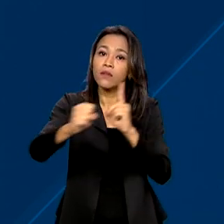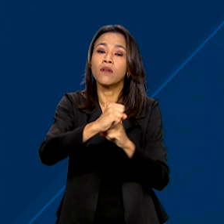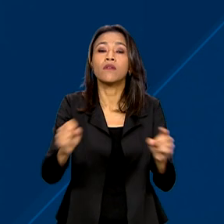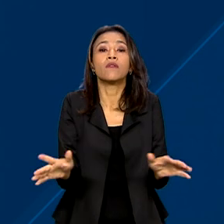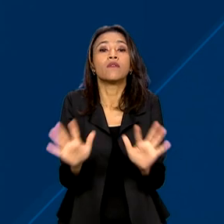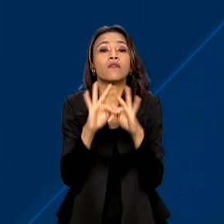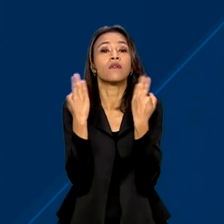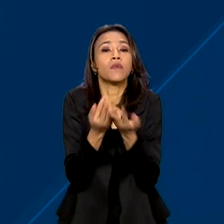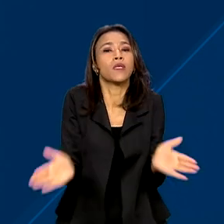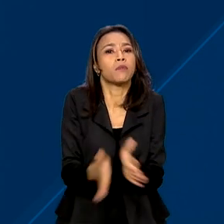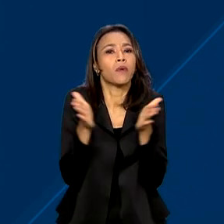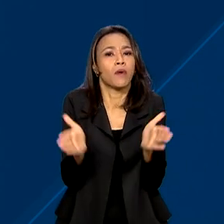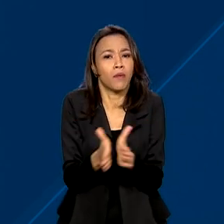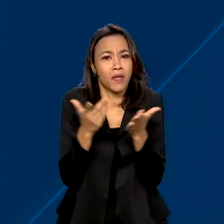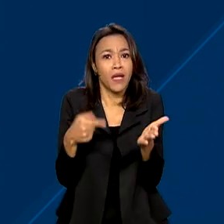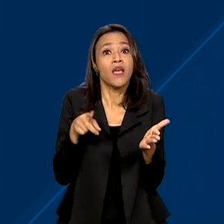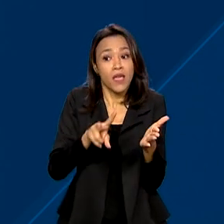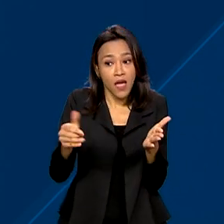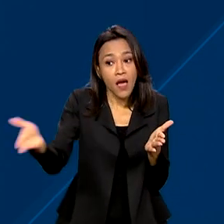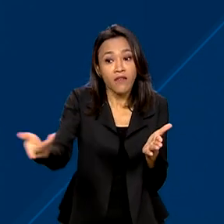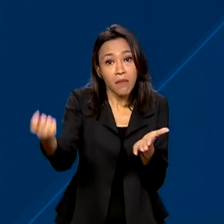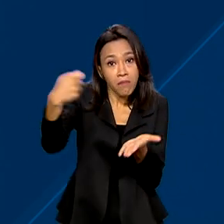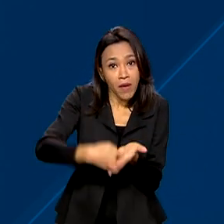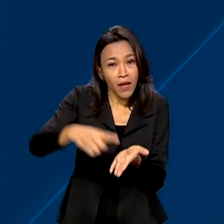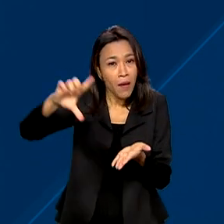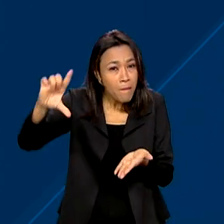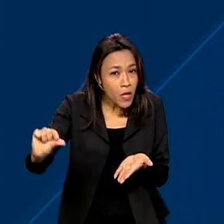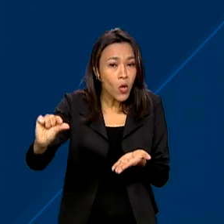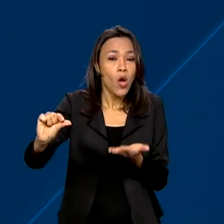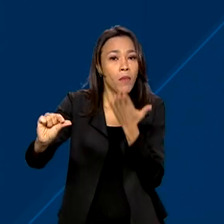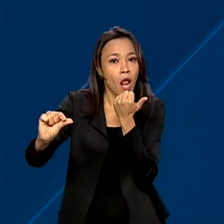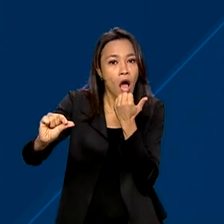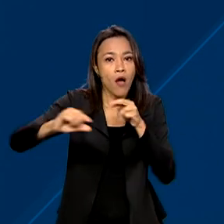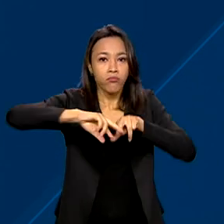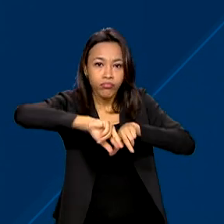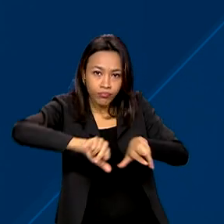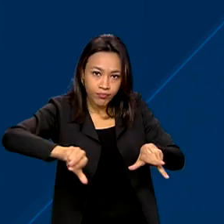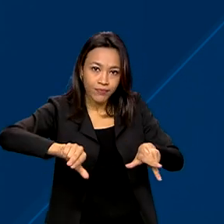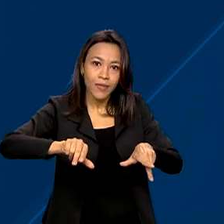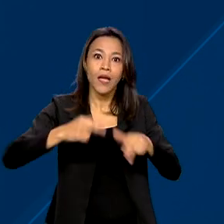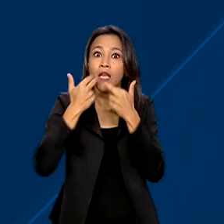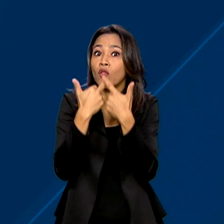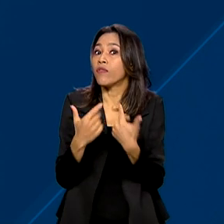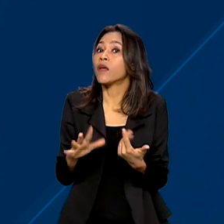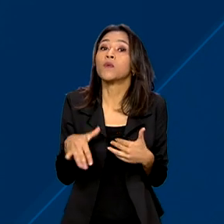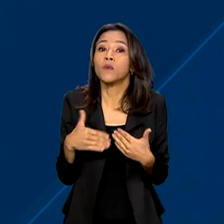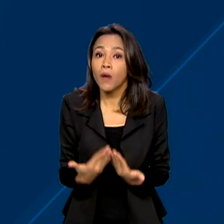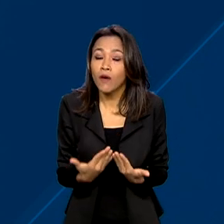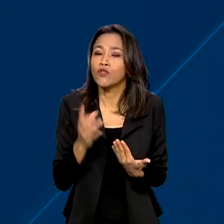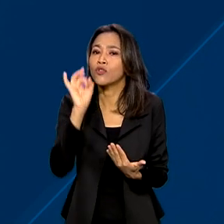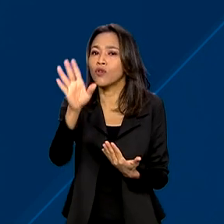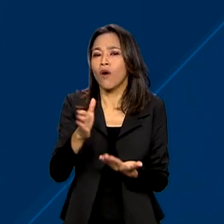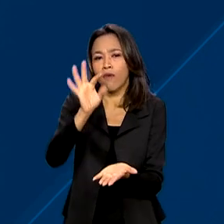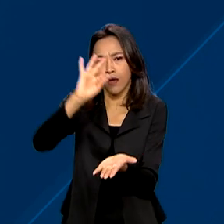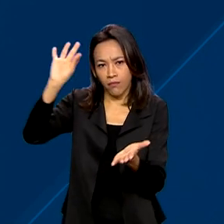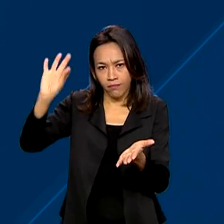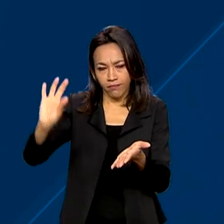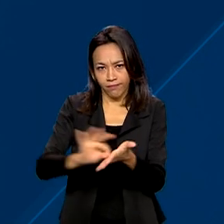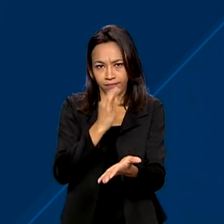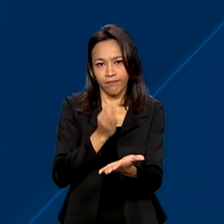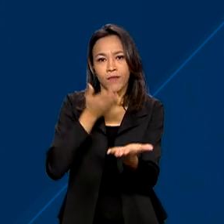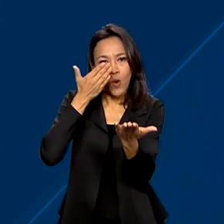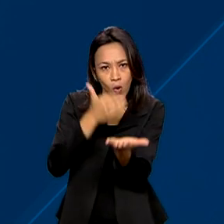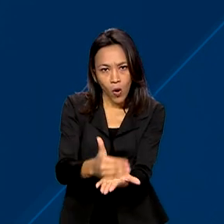de baixa renda que na prática não apagar menos pelos alimentos a novidade no entanto só será regulamentada